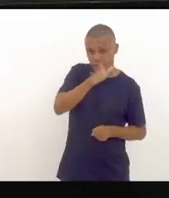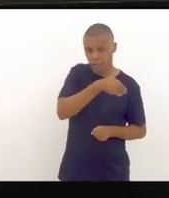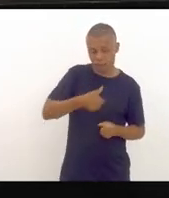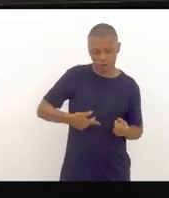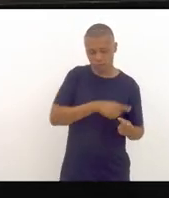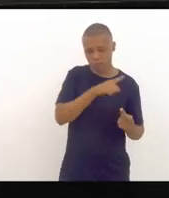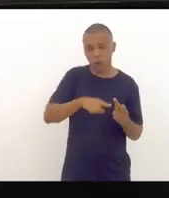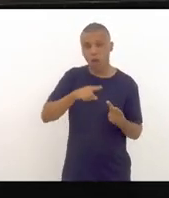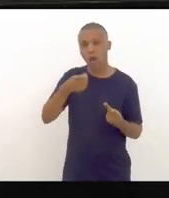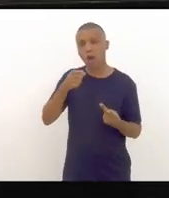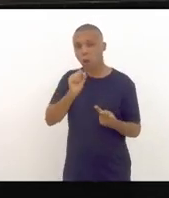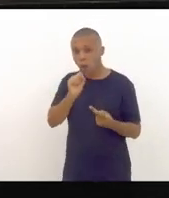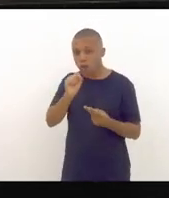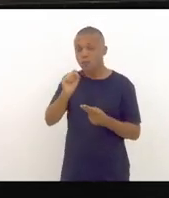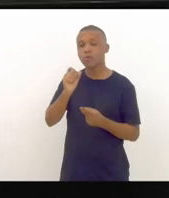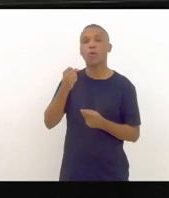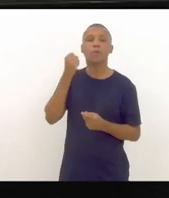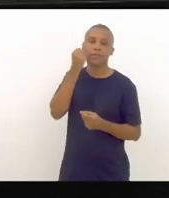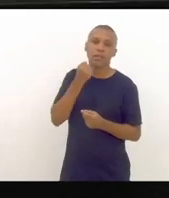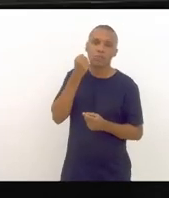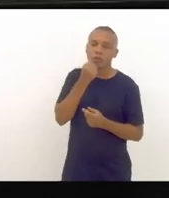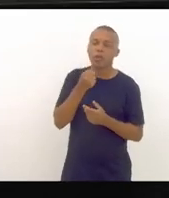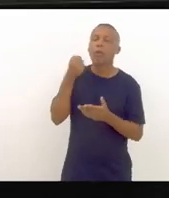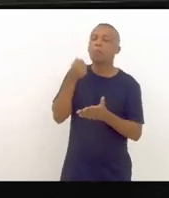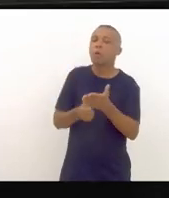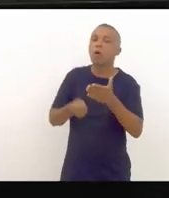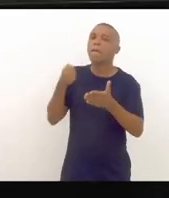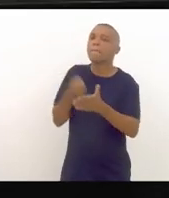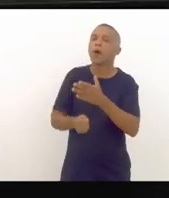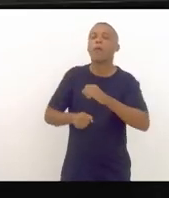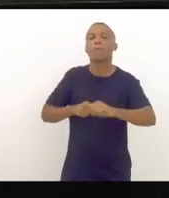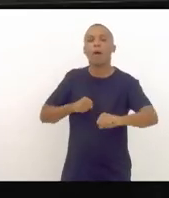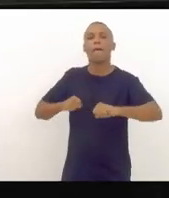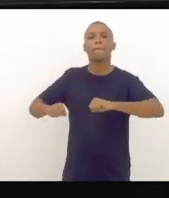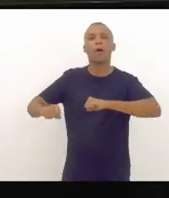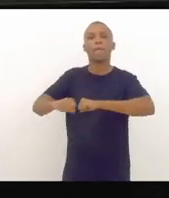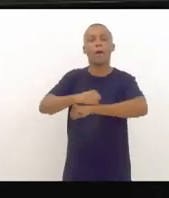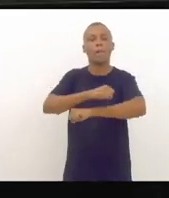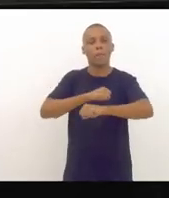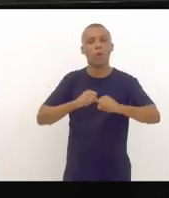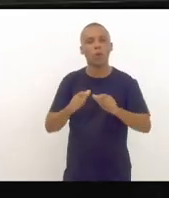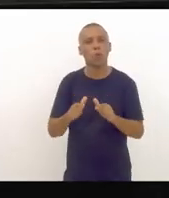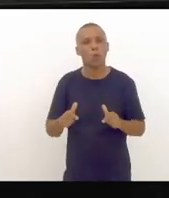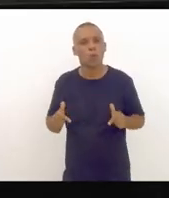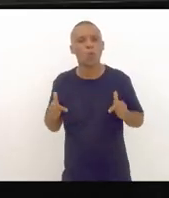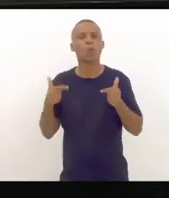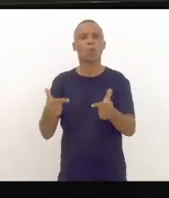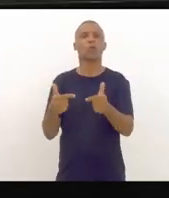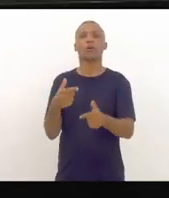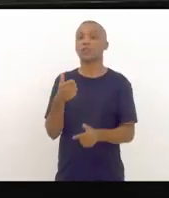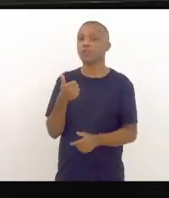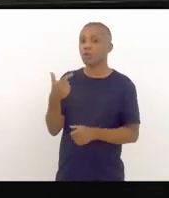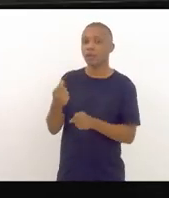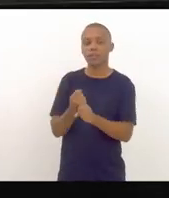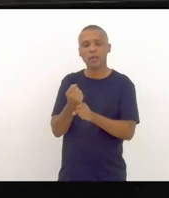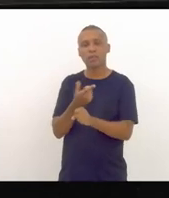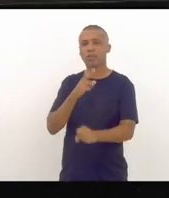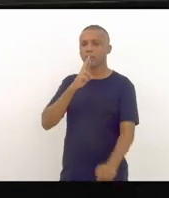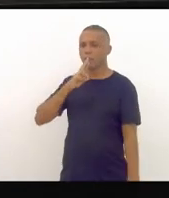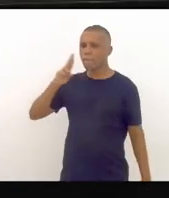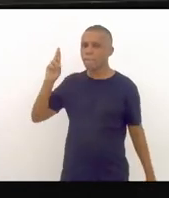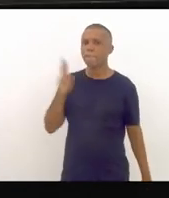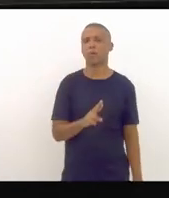luta, de muita batalha, de muito trabalho, 12 anos esses que resultaram